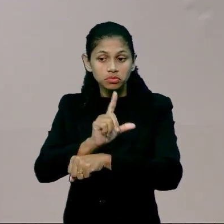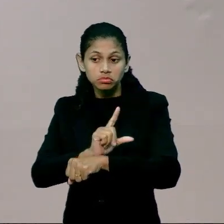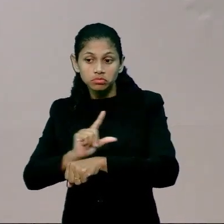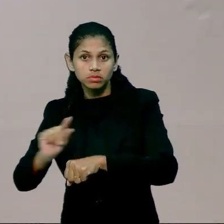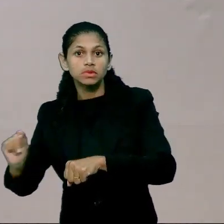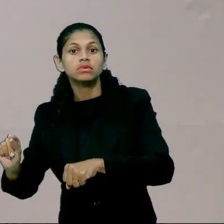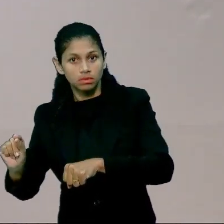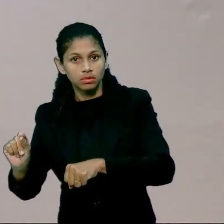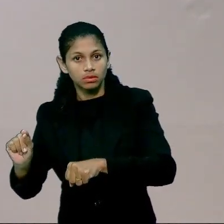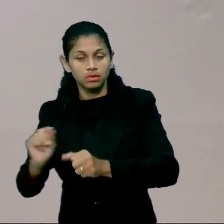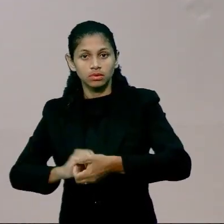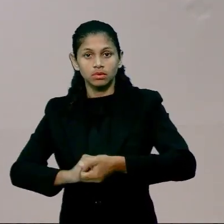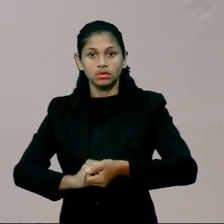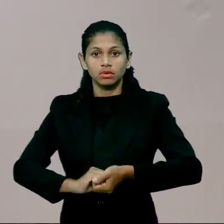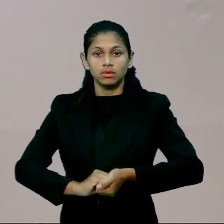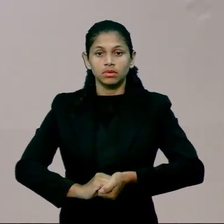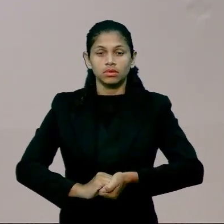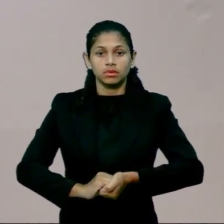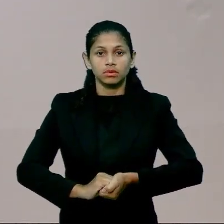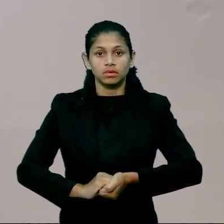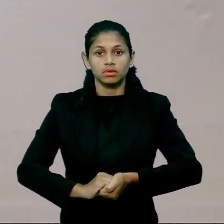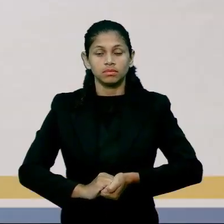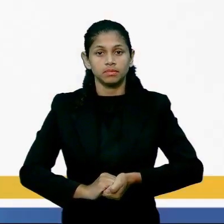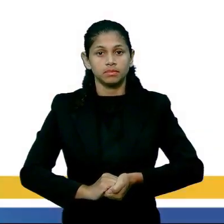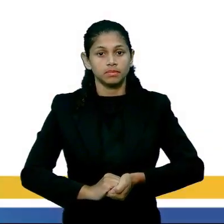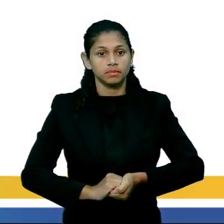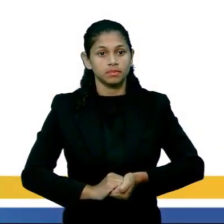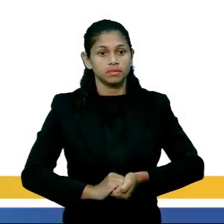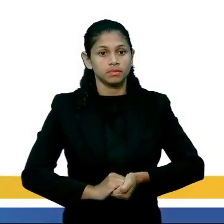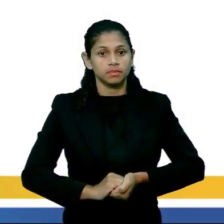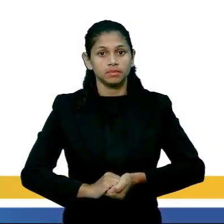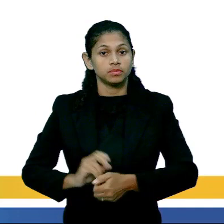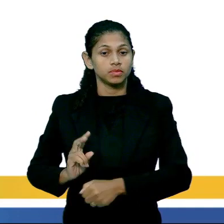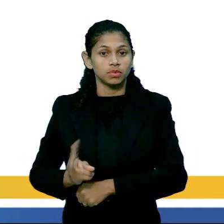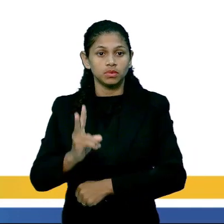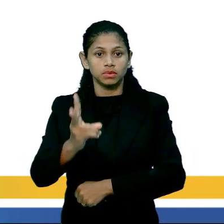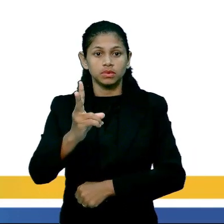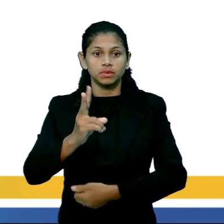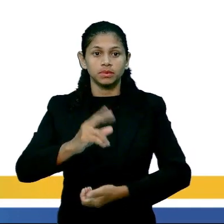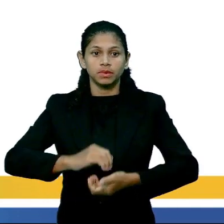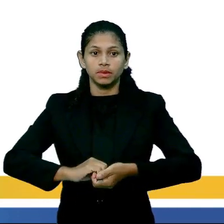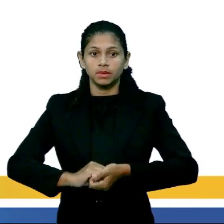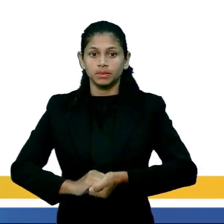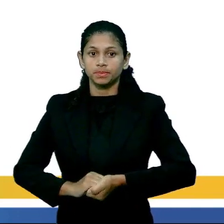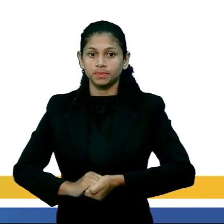quem tava ficando tudo bem então vamos lá continuando